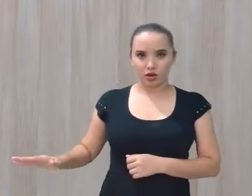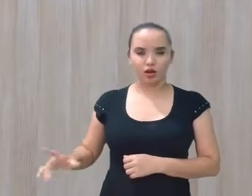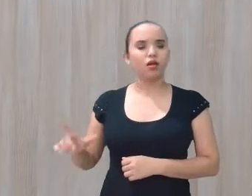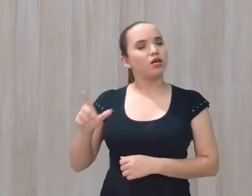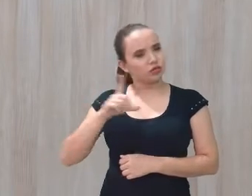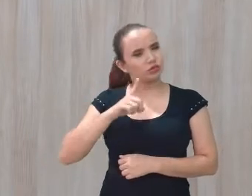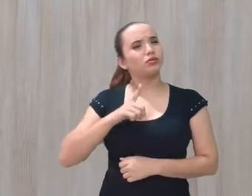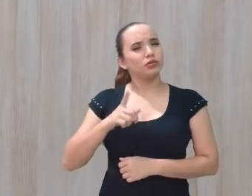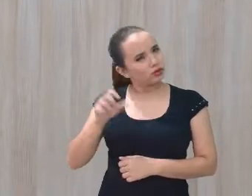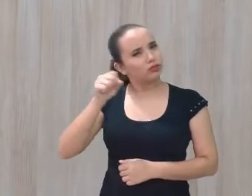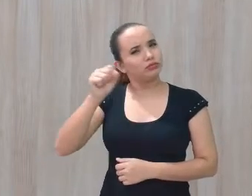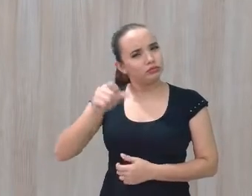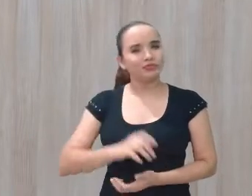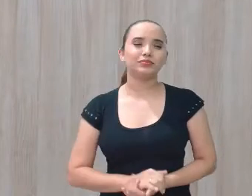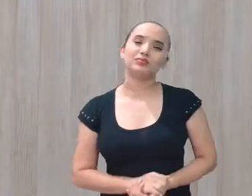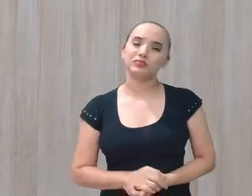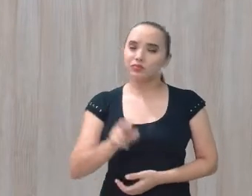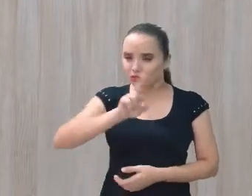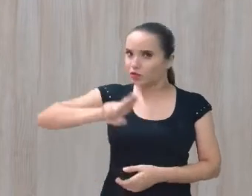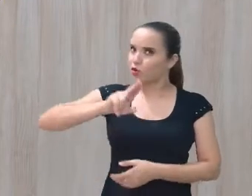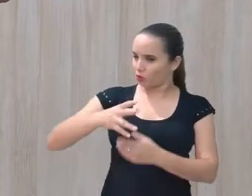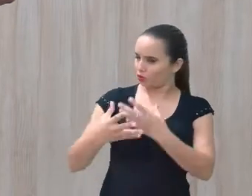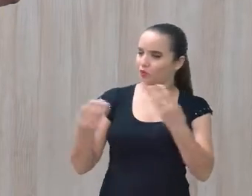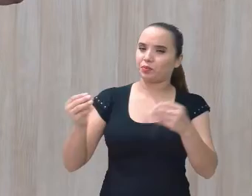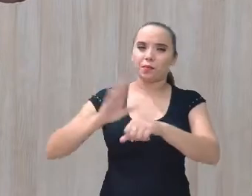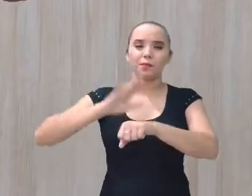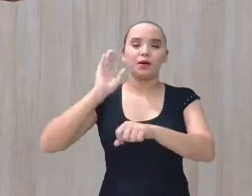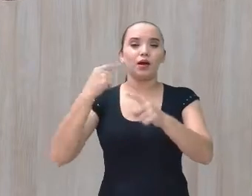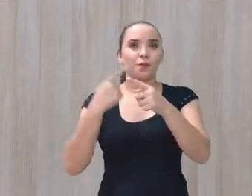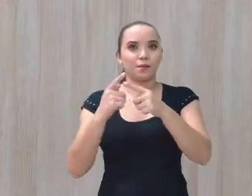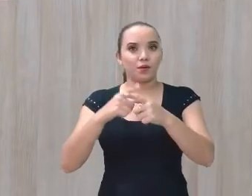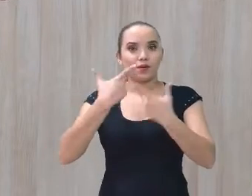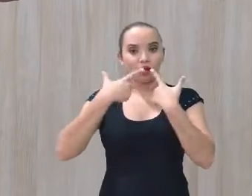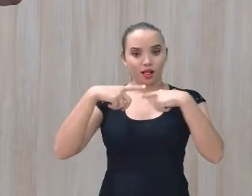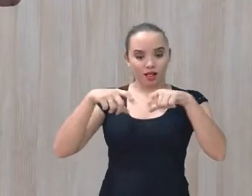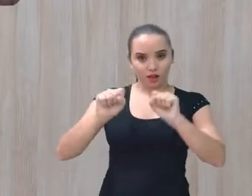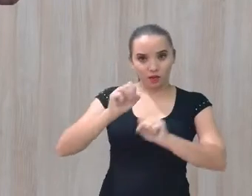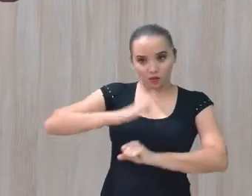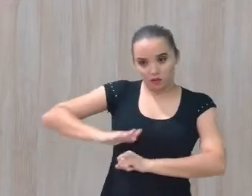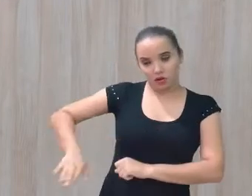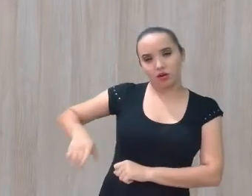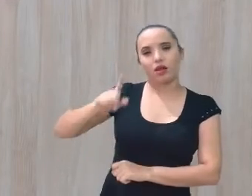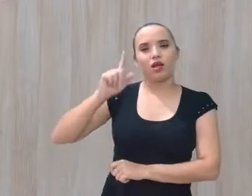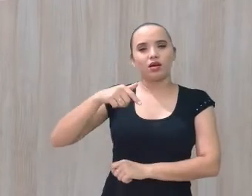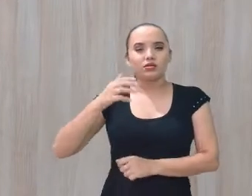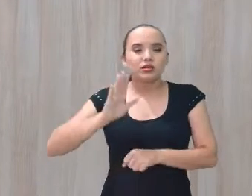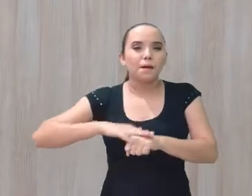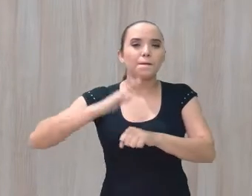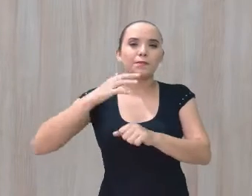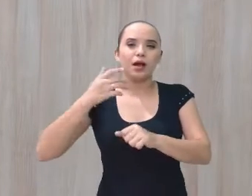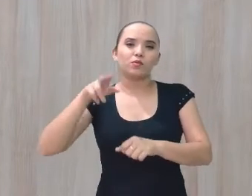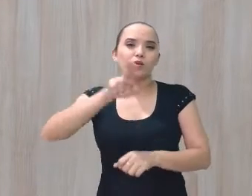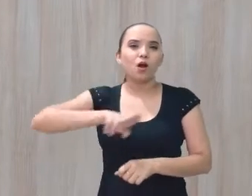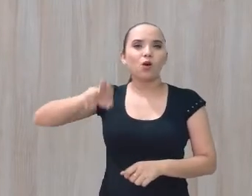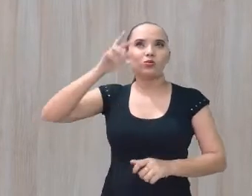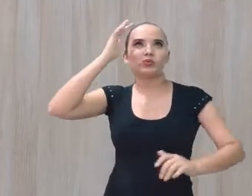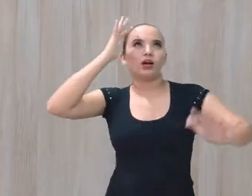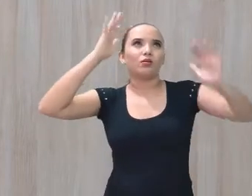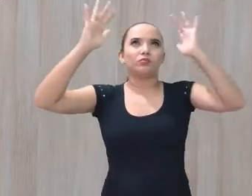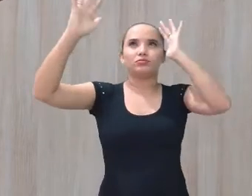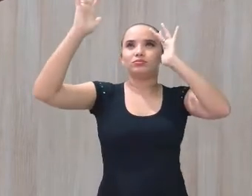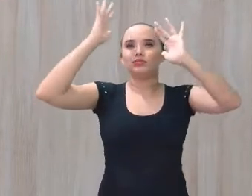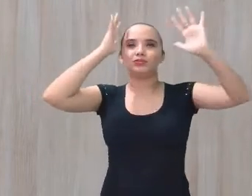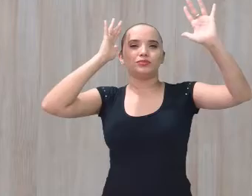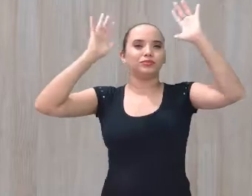utiliza muito onomatopeia, porque a linguagem da música infantil ela é mais lúdica, né? Ela vai buscar essa brincadeira, ela